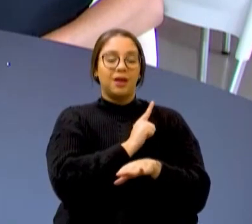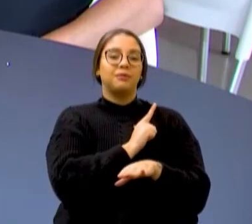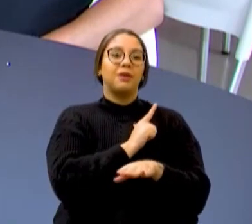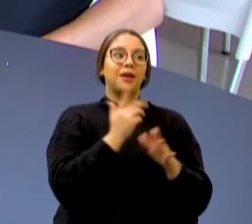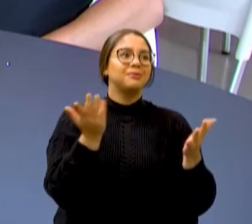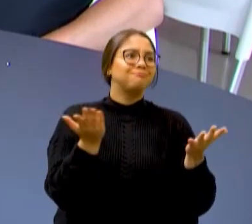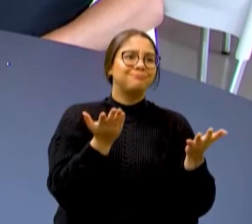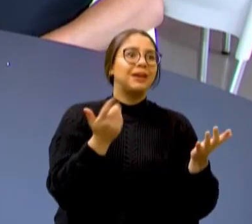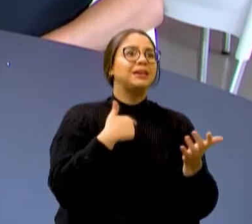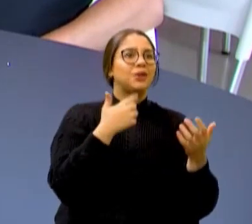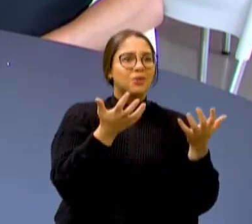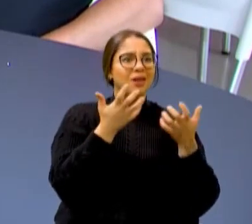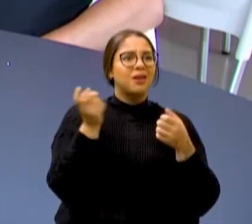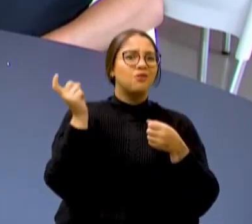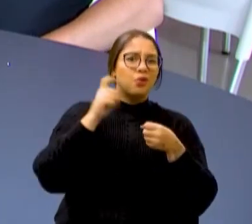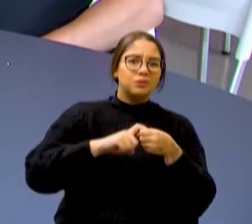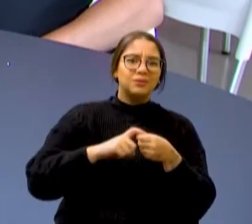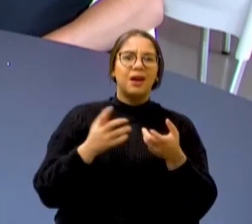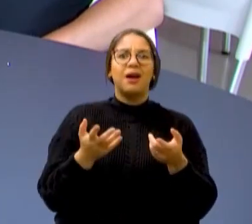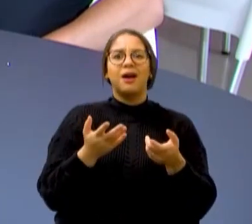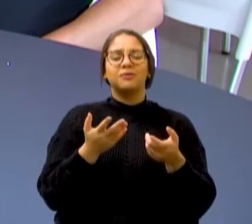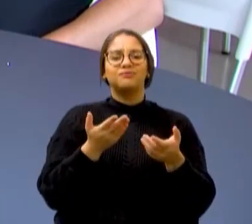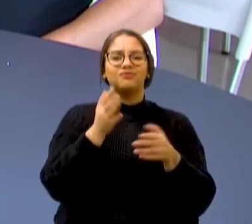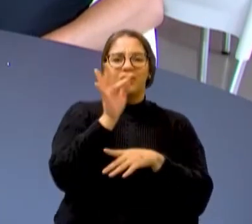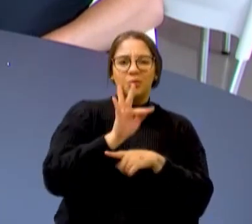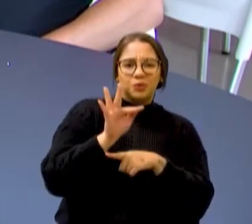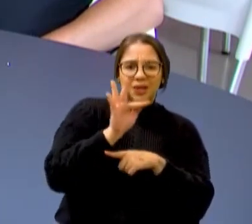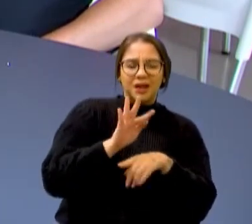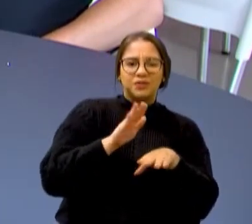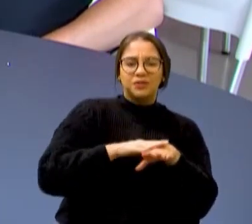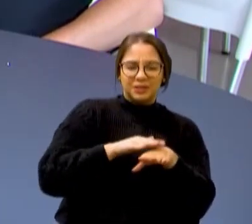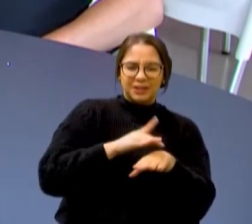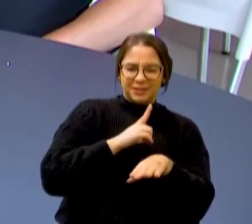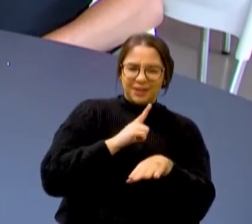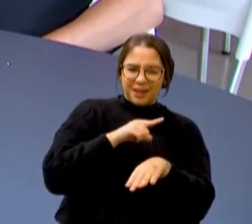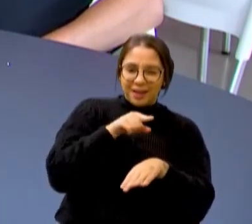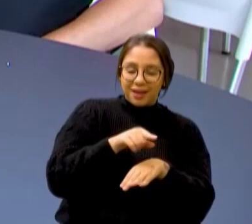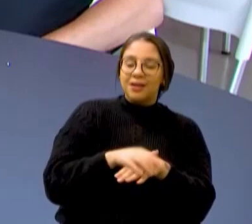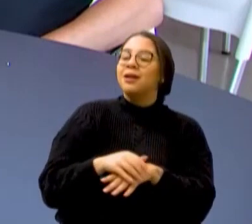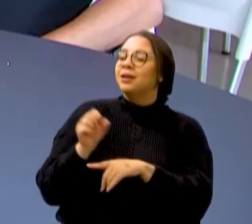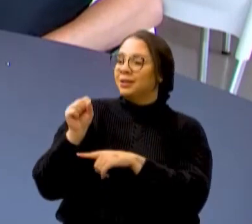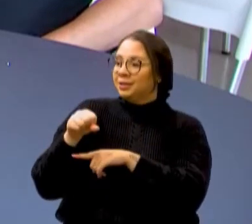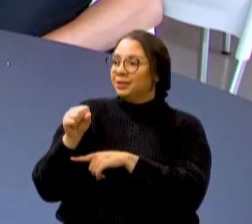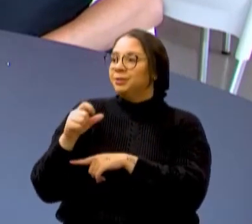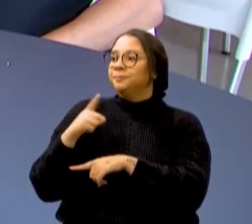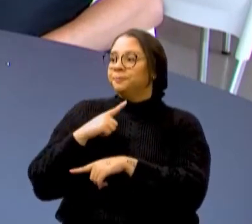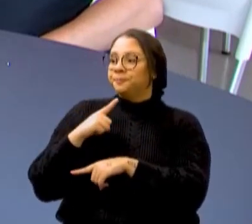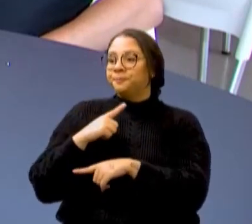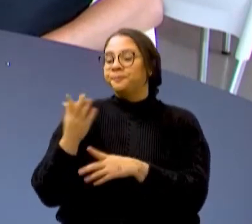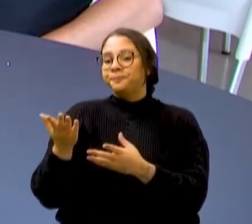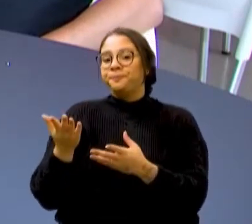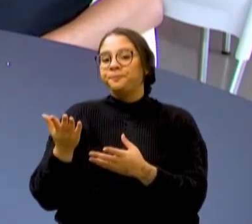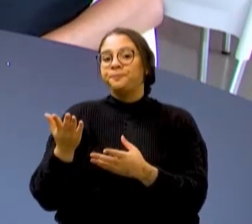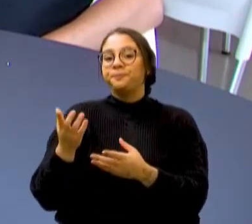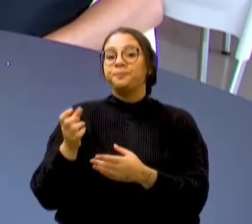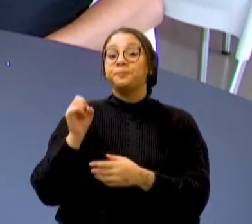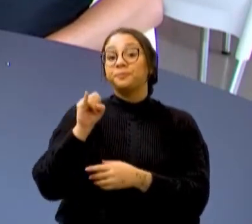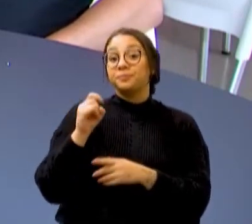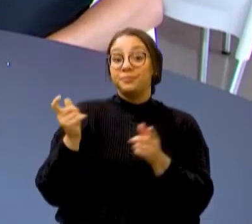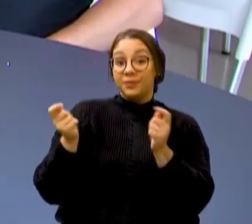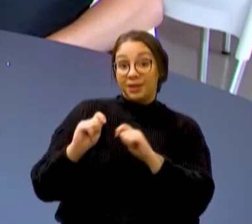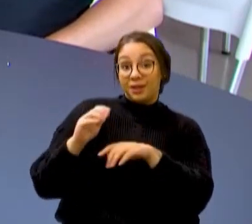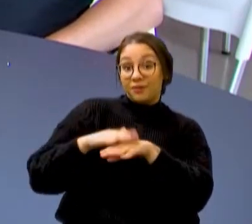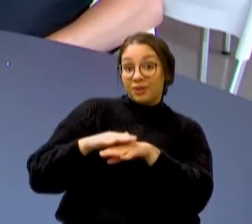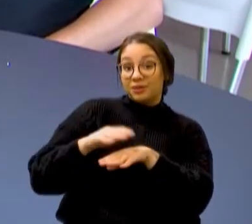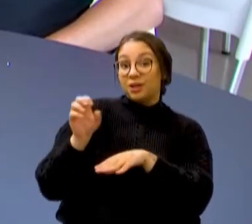prestou vestibular e, puxa vida, eu gostaria de voltar a fazer uma faculdade. Tem muito isso, né, professor? Tem muito isso. E aí,